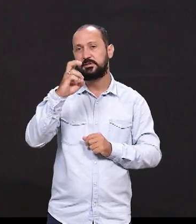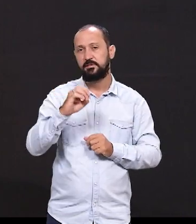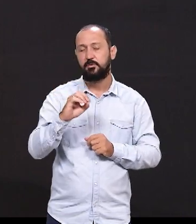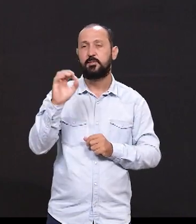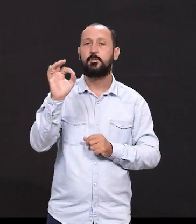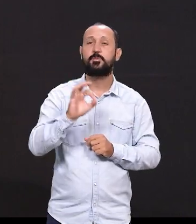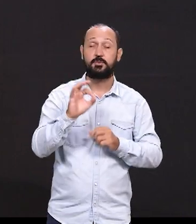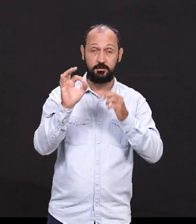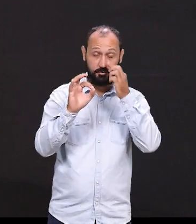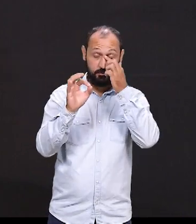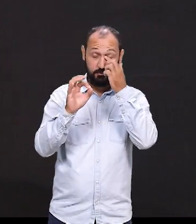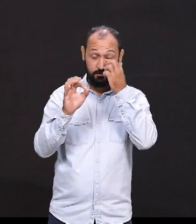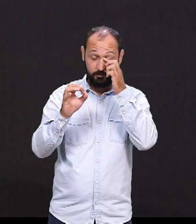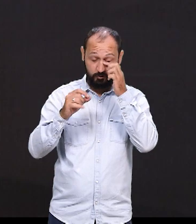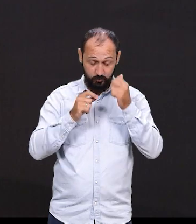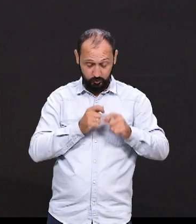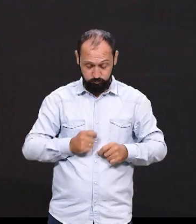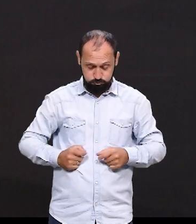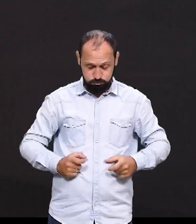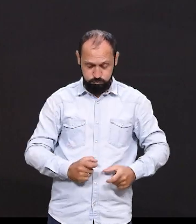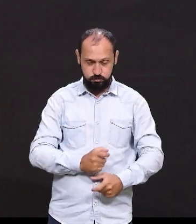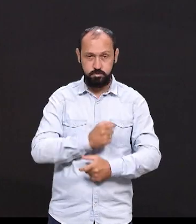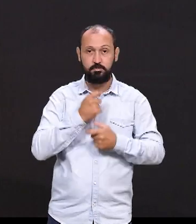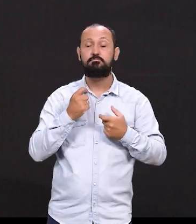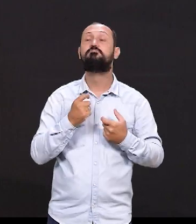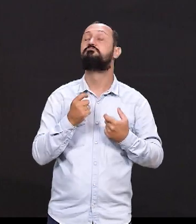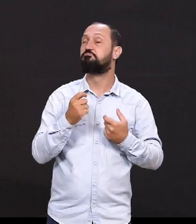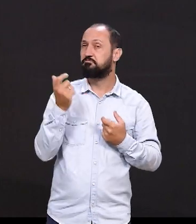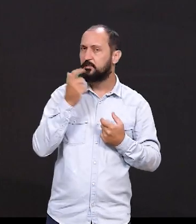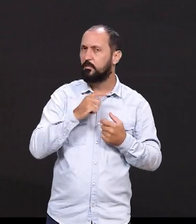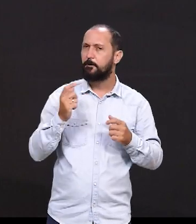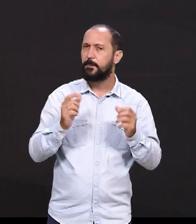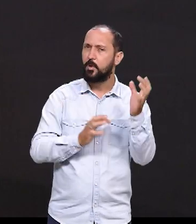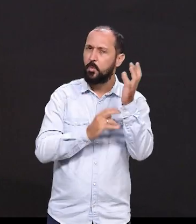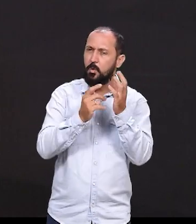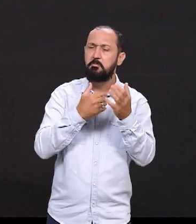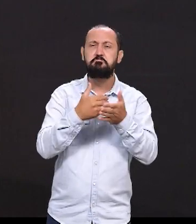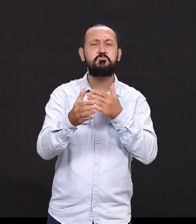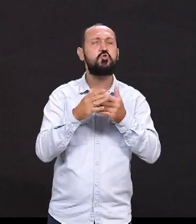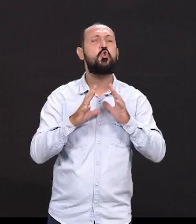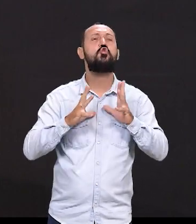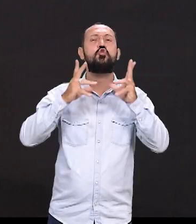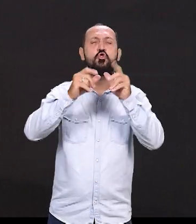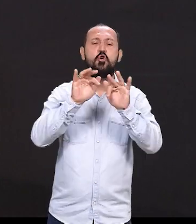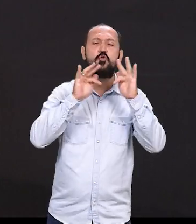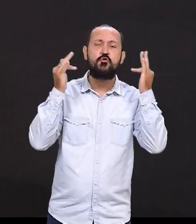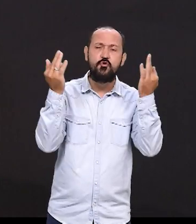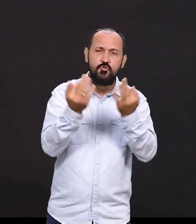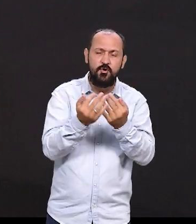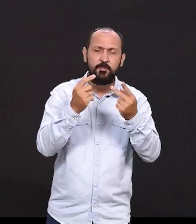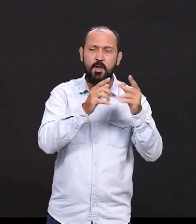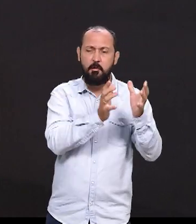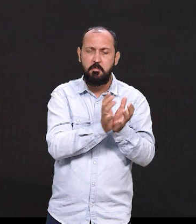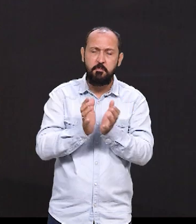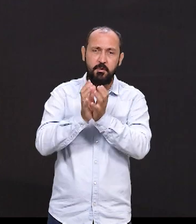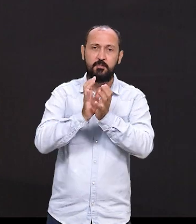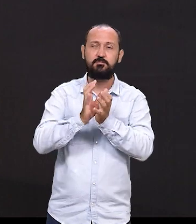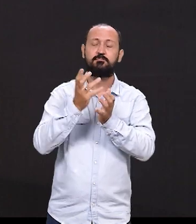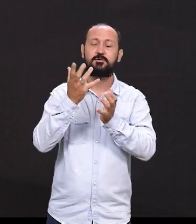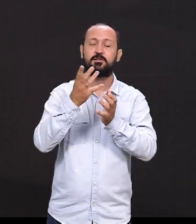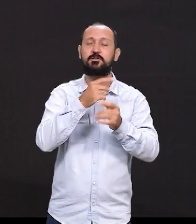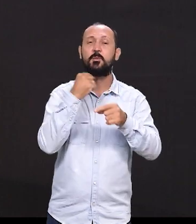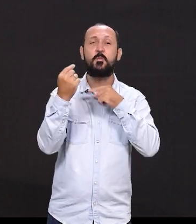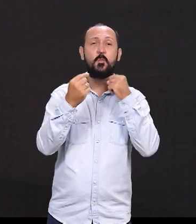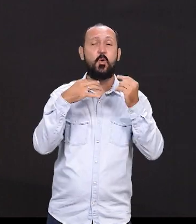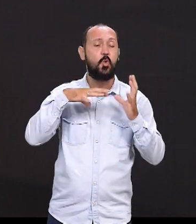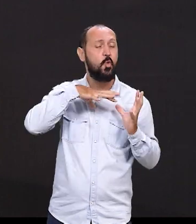mais de 50% dos tumores então considerando que o câncer é um problema que invade todas as famílias seifa muita gente